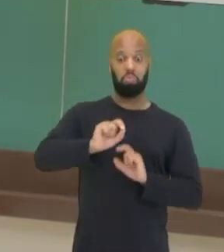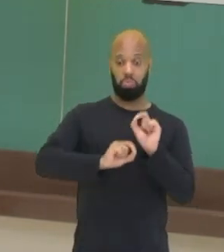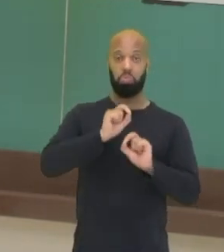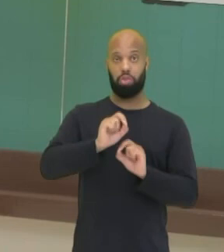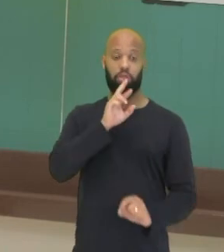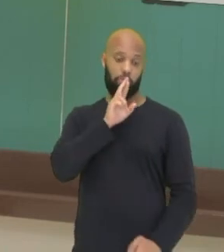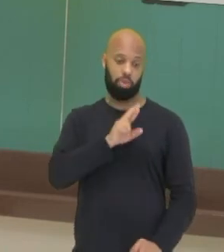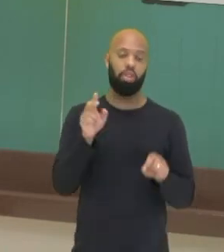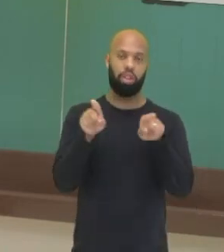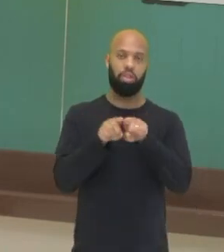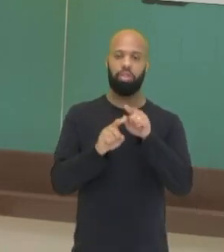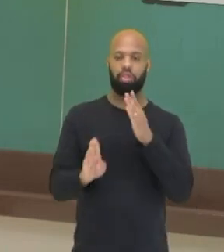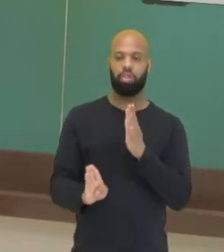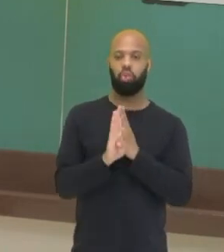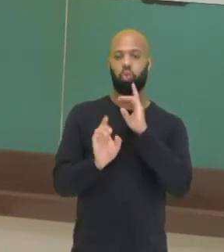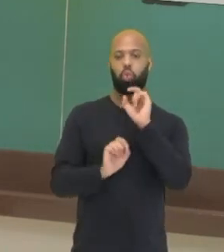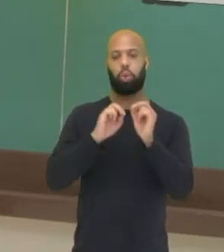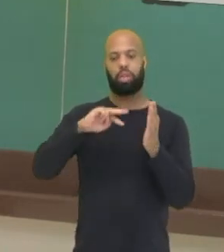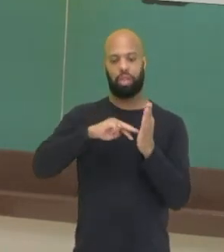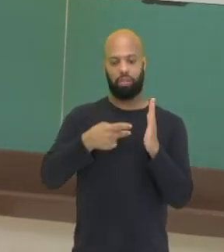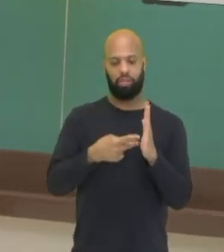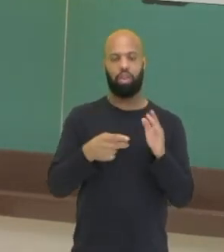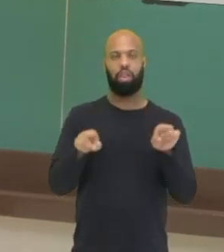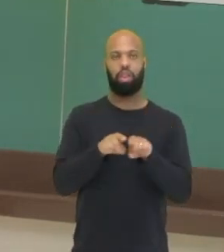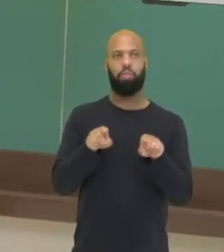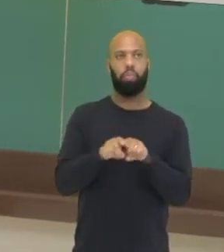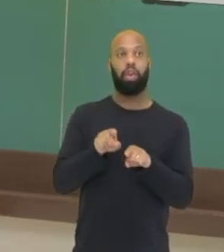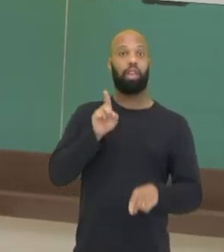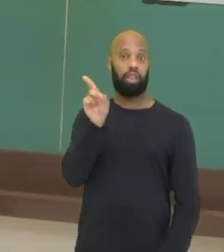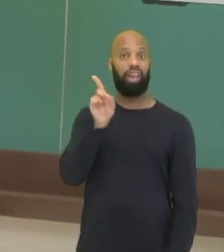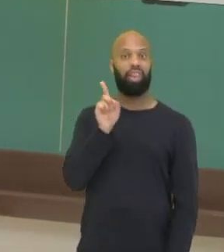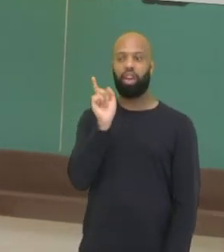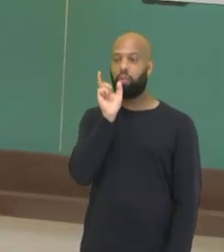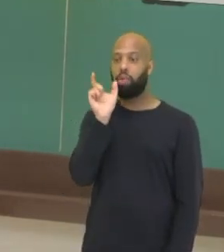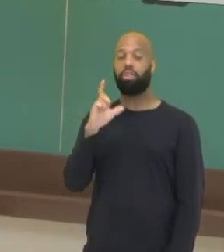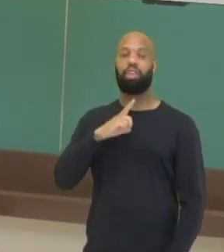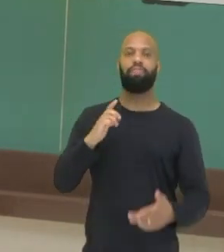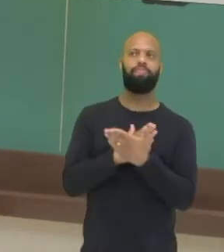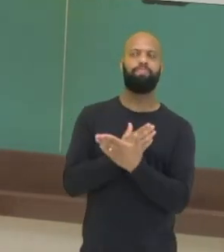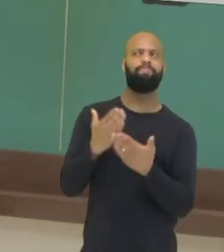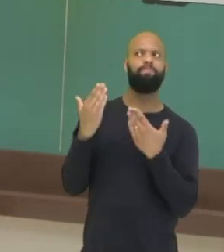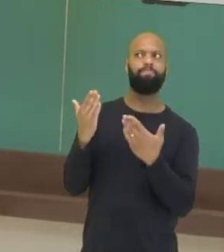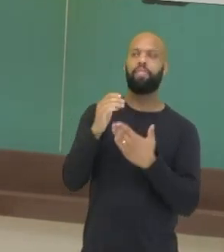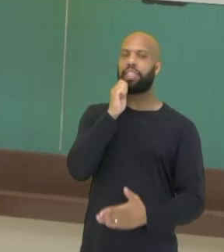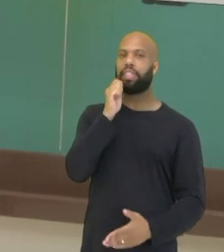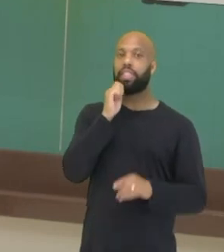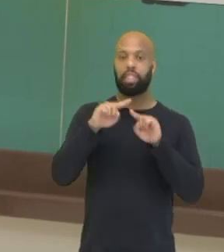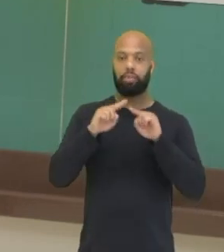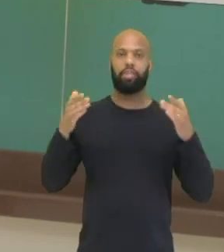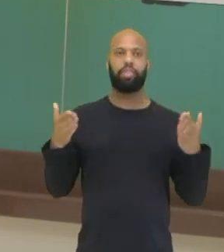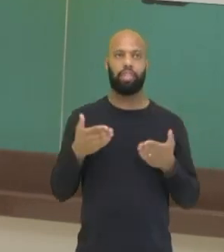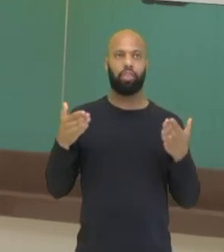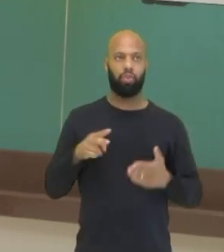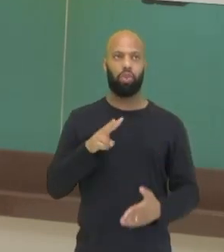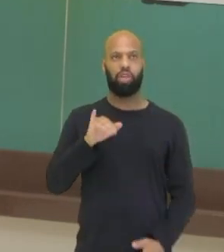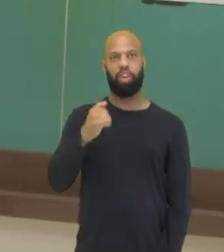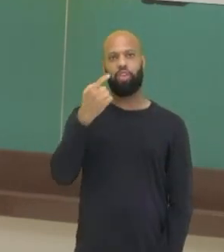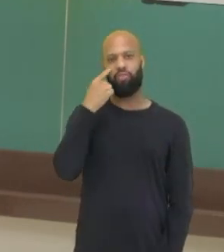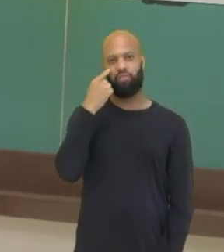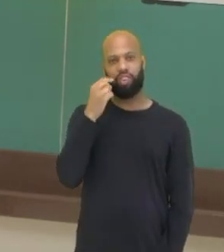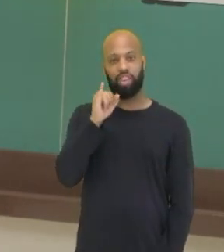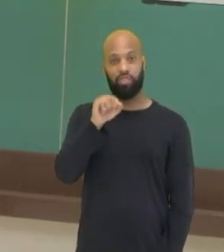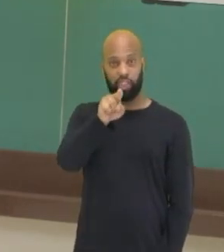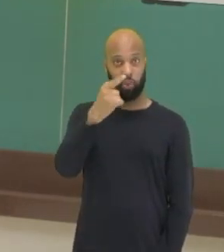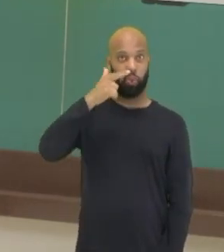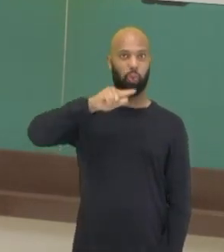né, identificar qual é o significado daquela expressão. Alguns ainda vão ter dúvida, né? Mas agora vamos conferir, então, para ver se